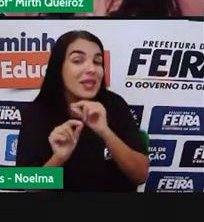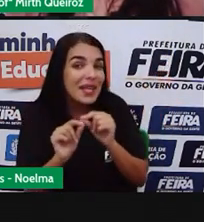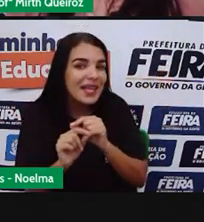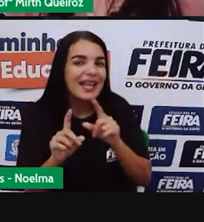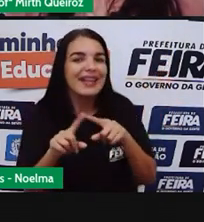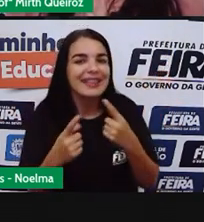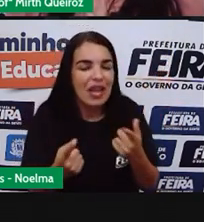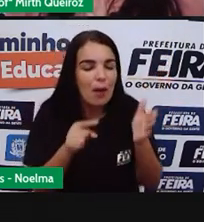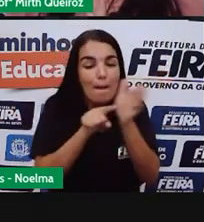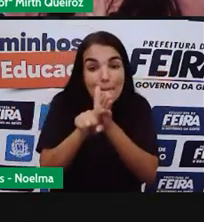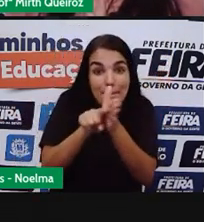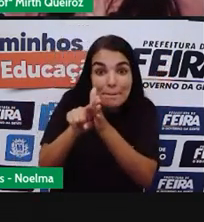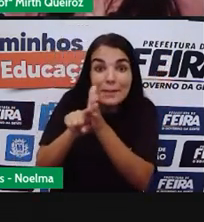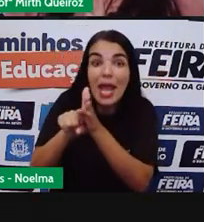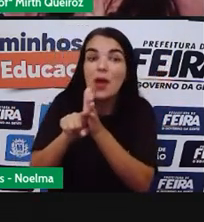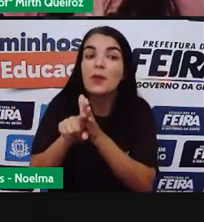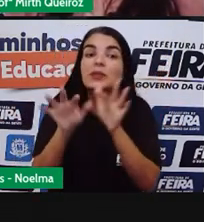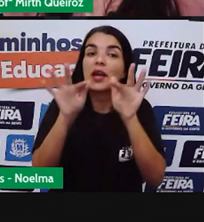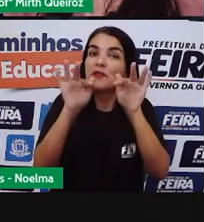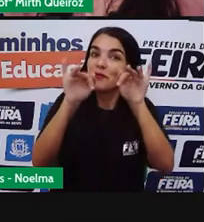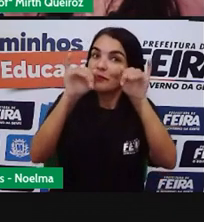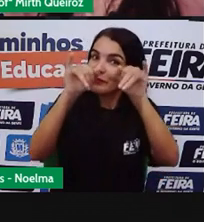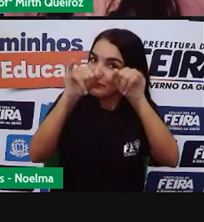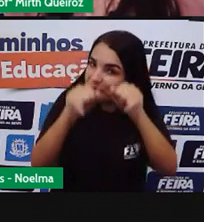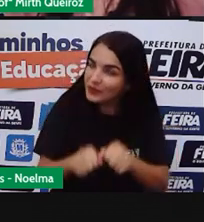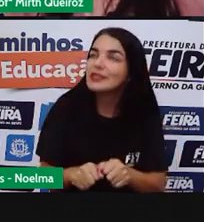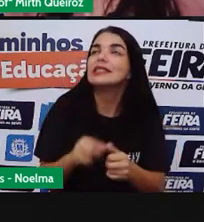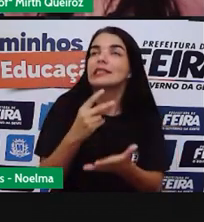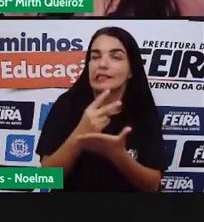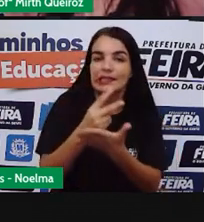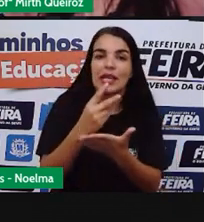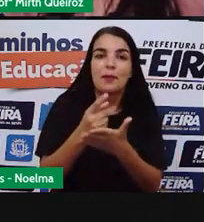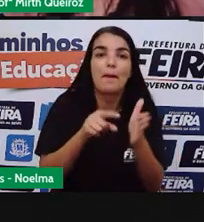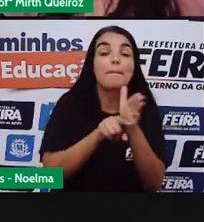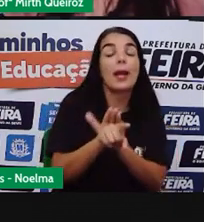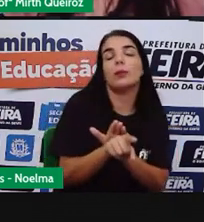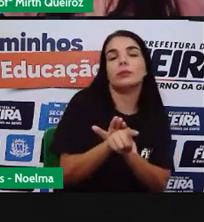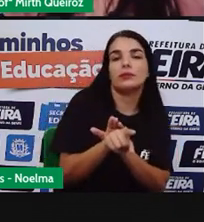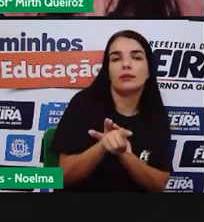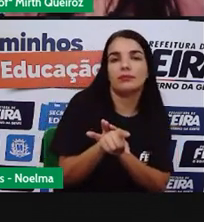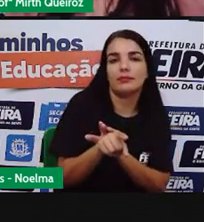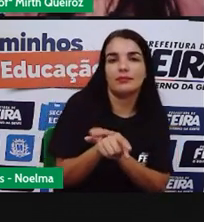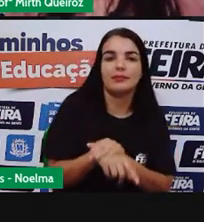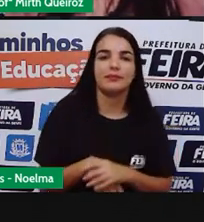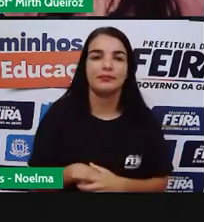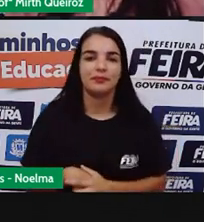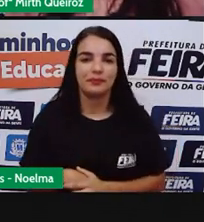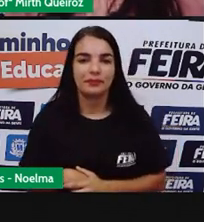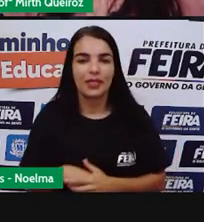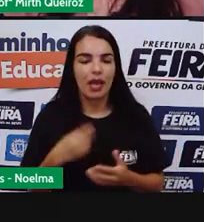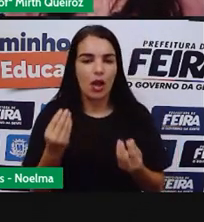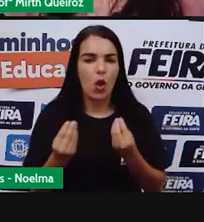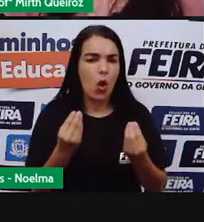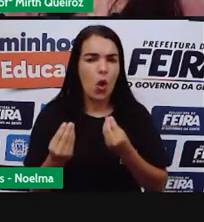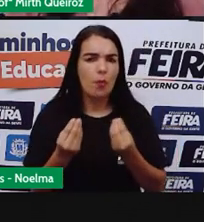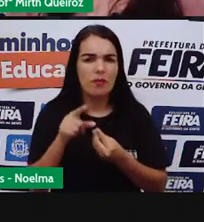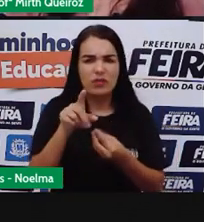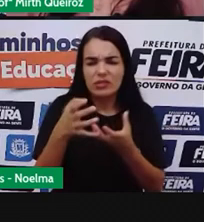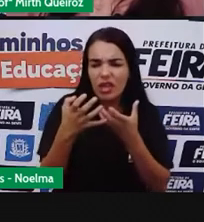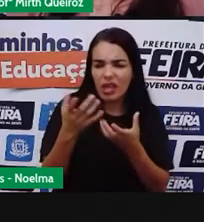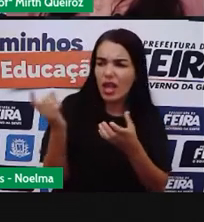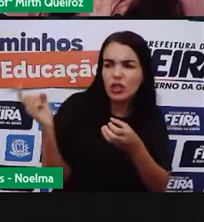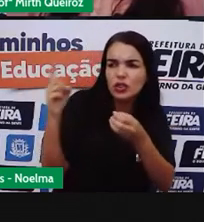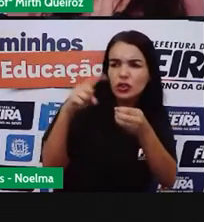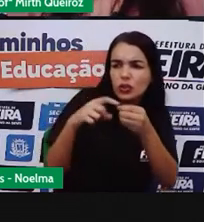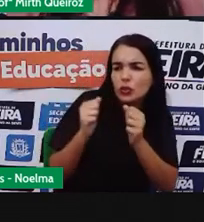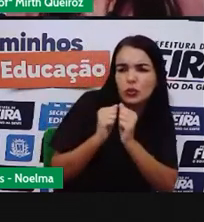escrevendo uma pergunta, ele fica aí no final da frase para indicar uma pergunta, como: você quer ir conosco